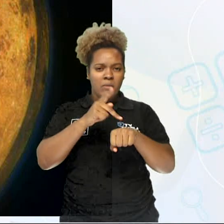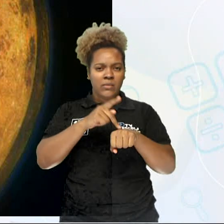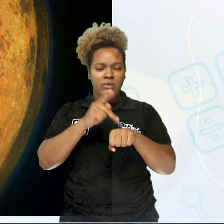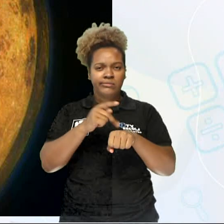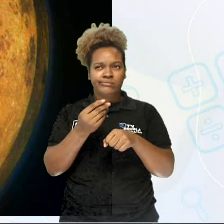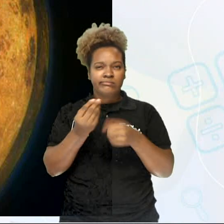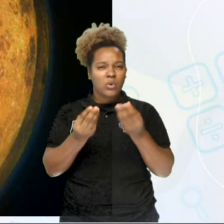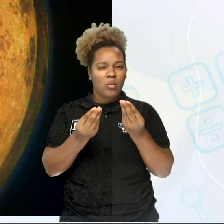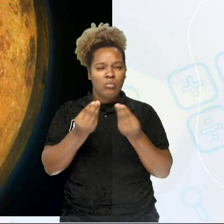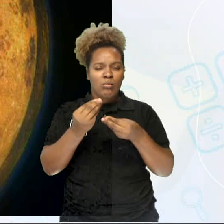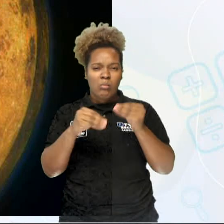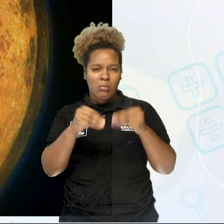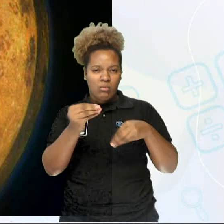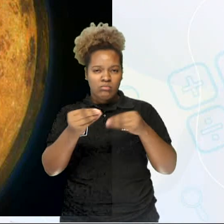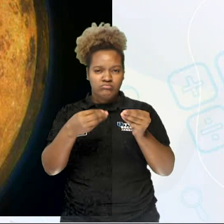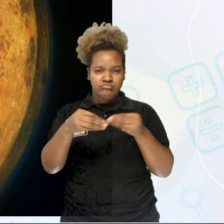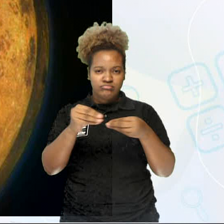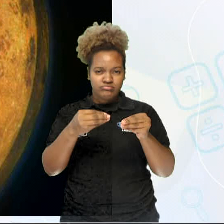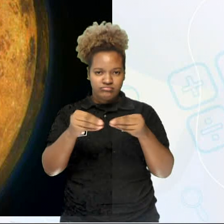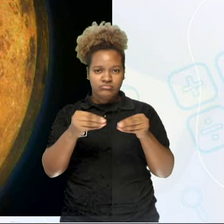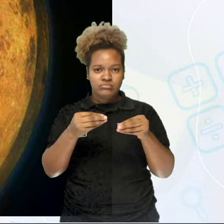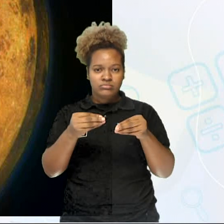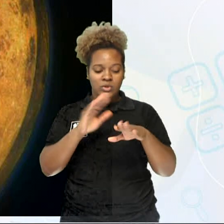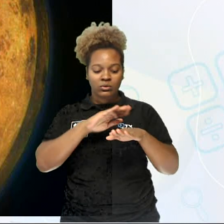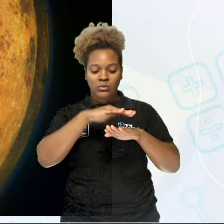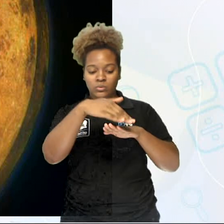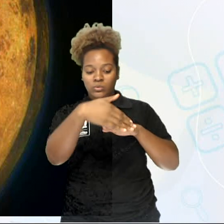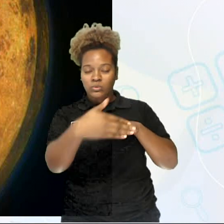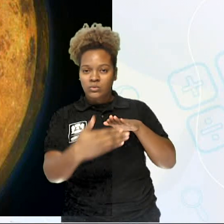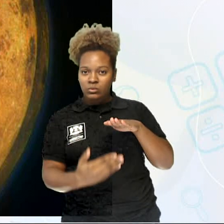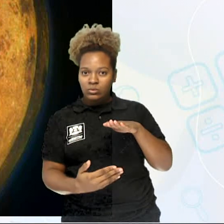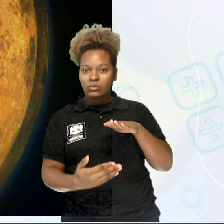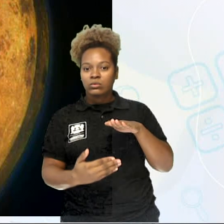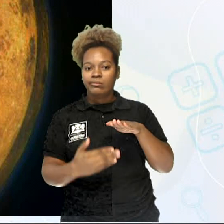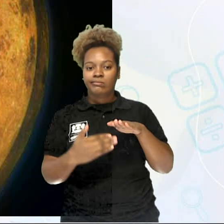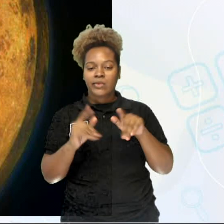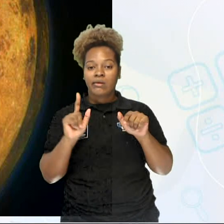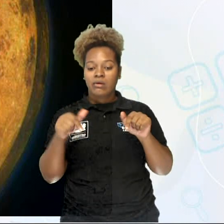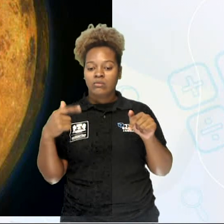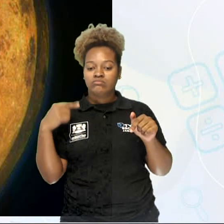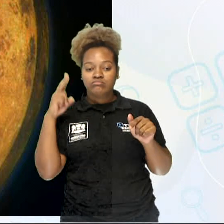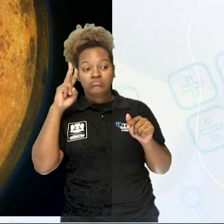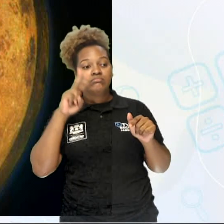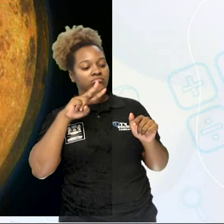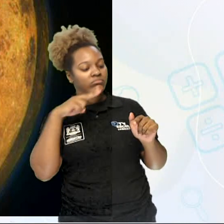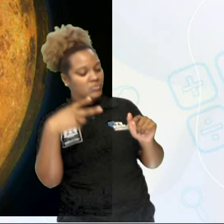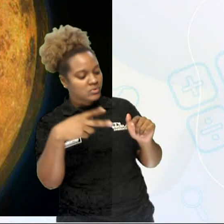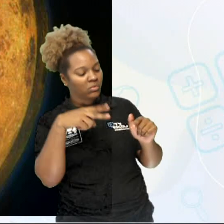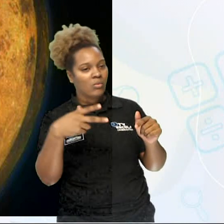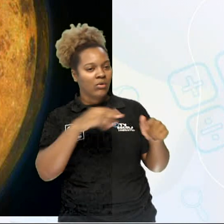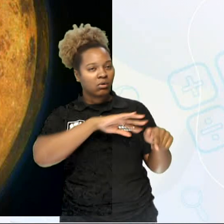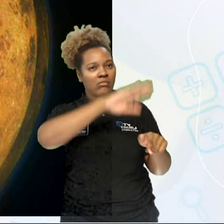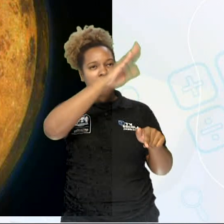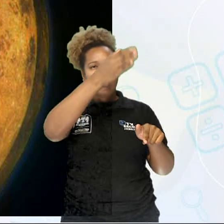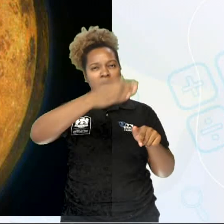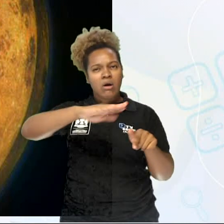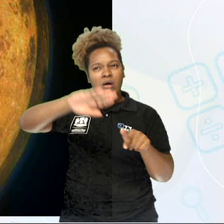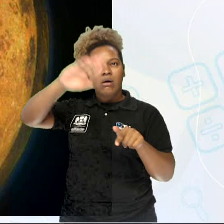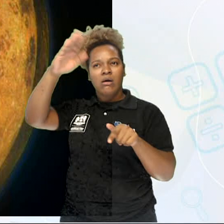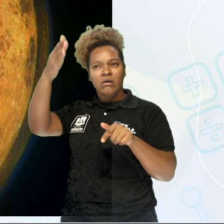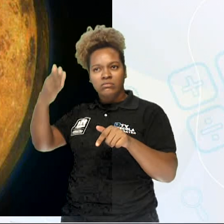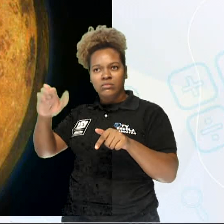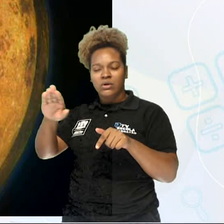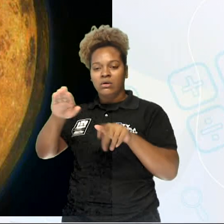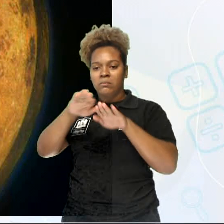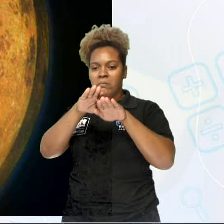moles, vamos dizer assim. E a crosta terrestre é o local que nós vemos hoje, formado pelas montanhas, né, pela